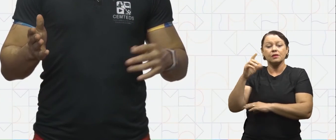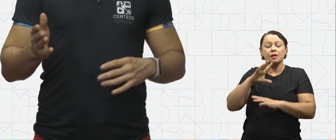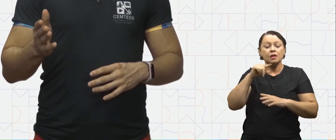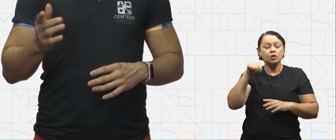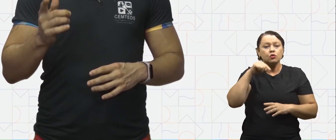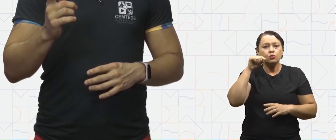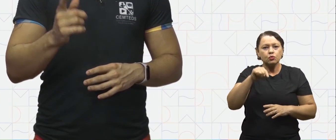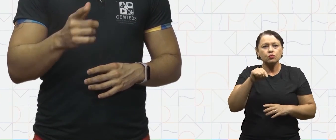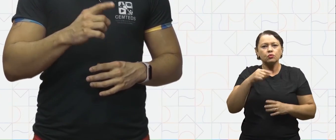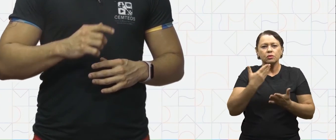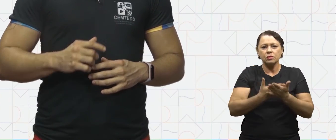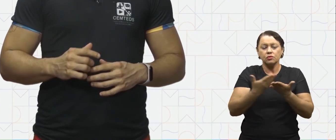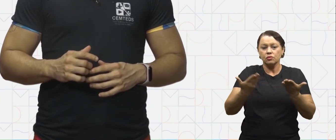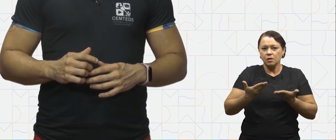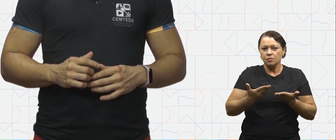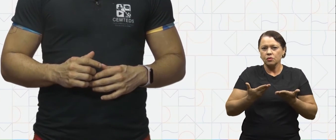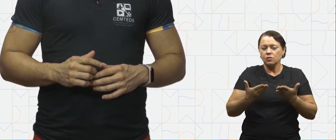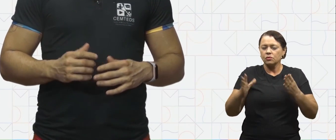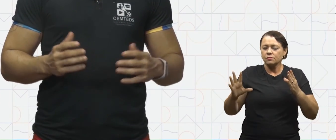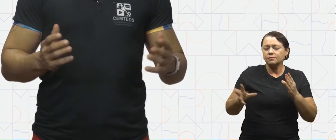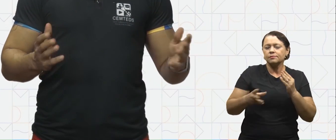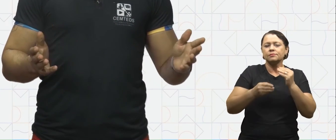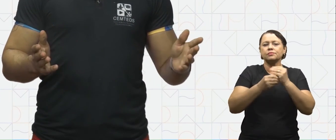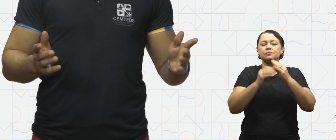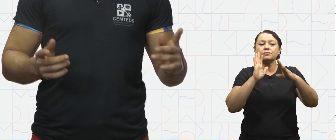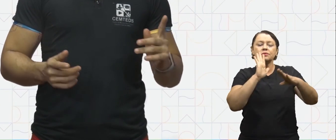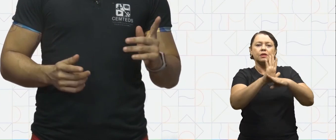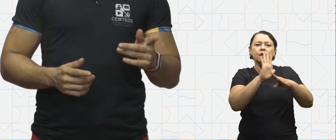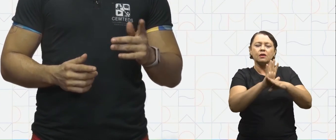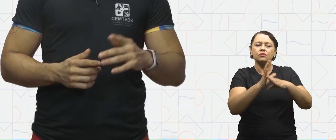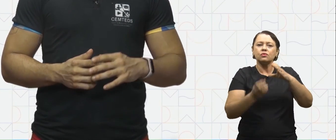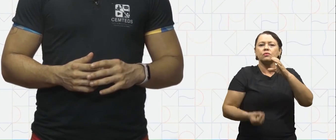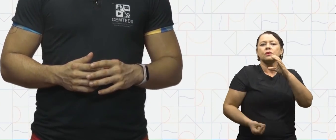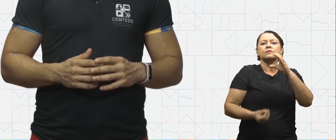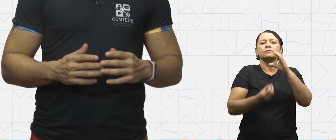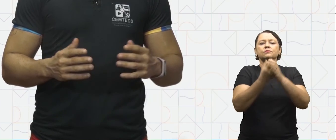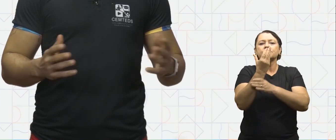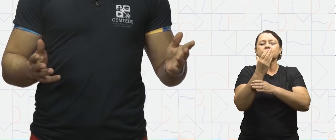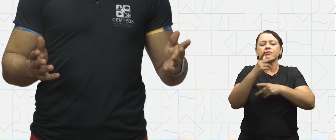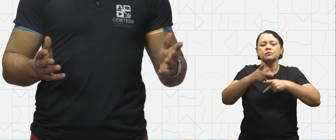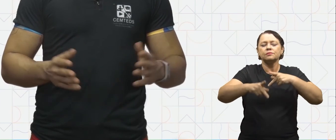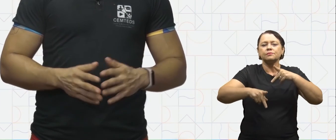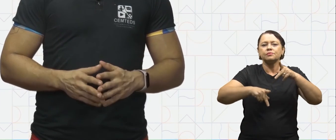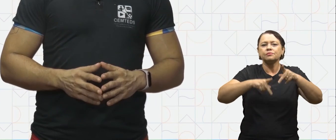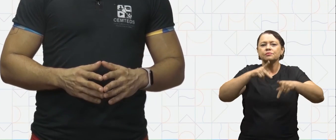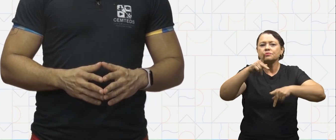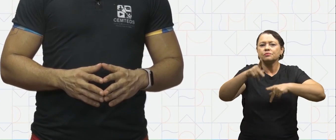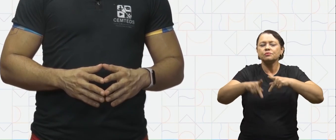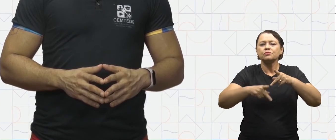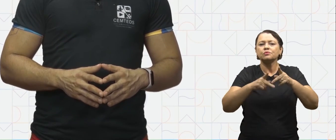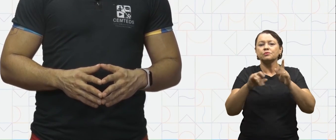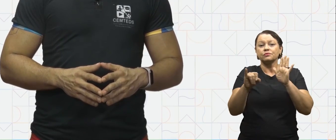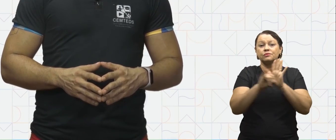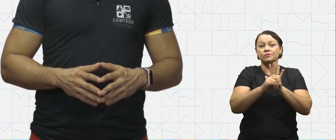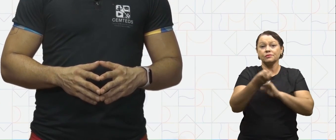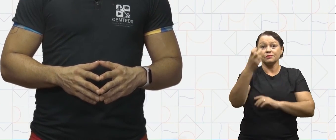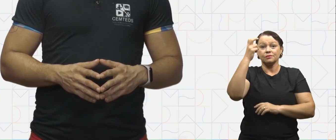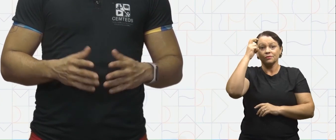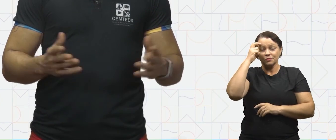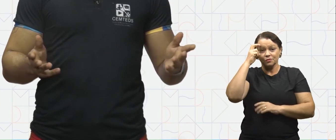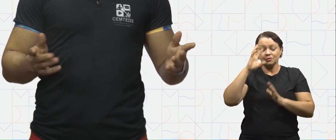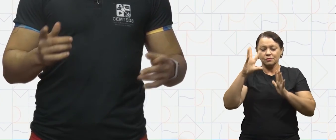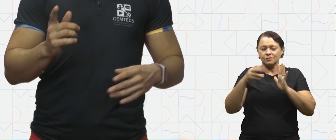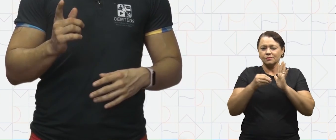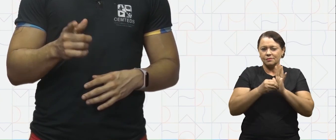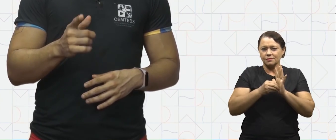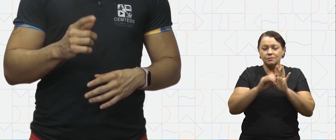tudo contribuiu e ainda contribui muito para a formação e manutenção da identidade cultural dos povos da Amazônia.